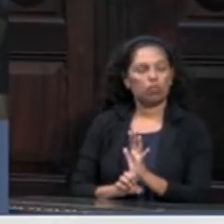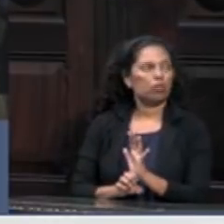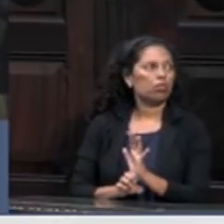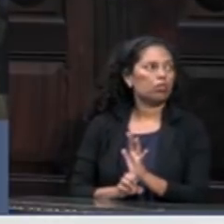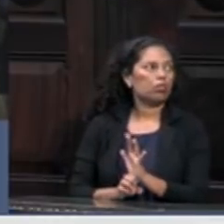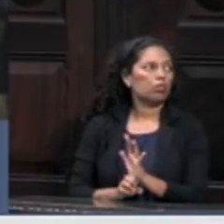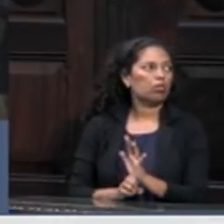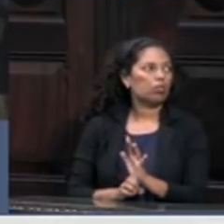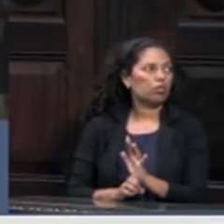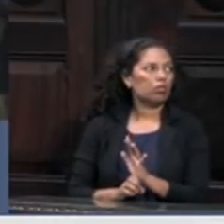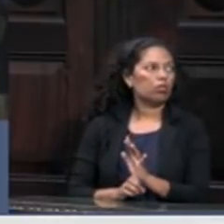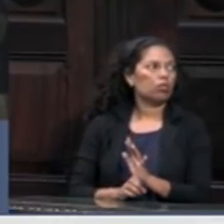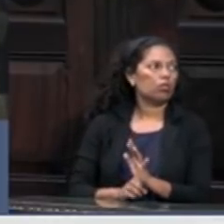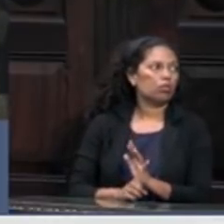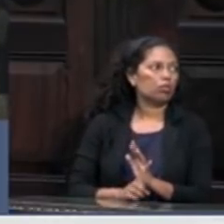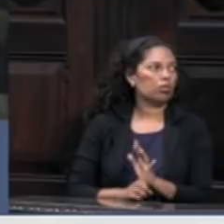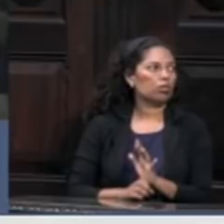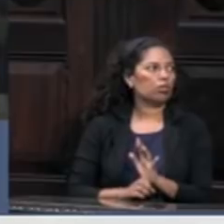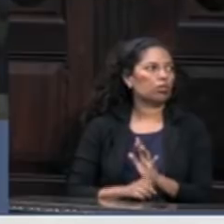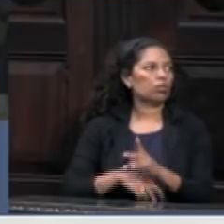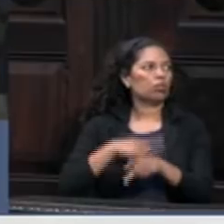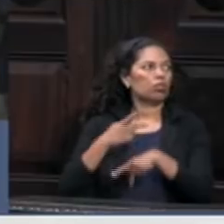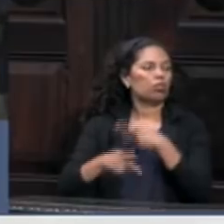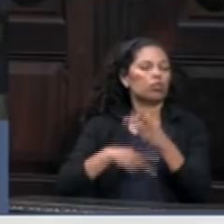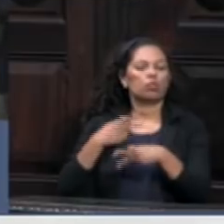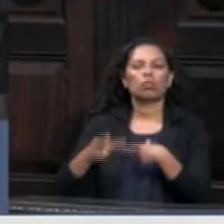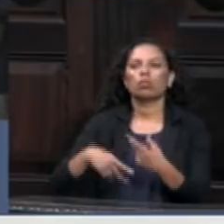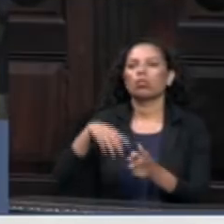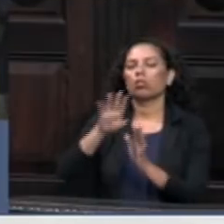3,85%. Pela prejudicabilidade